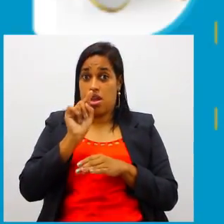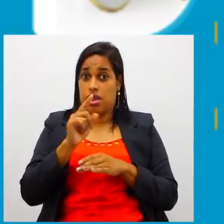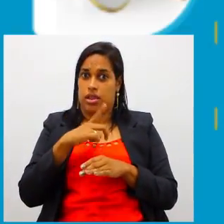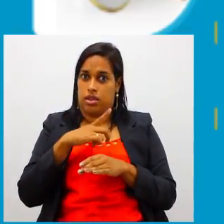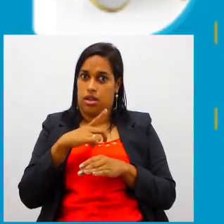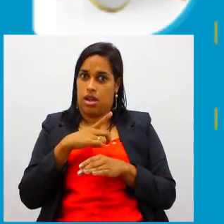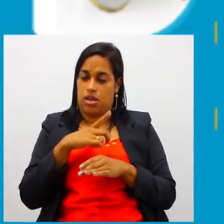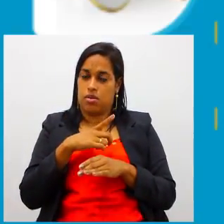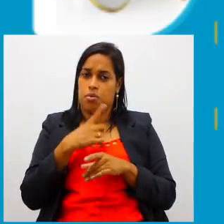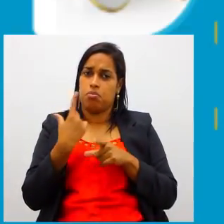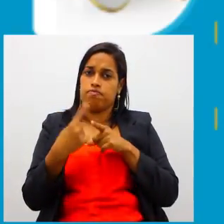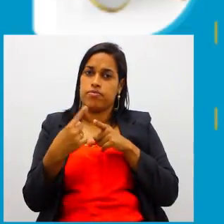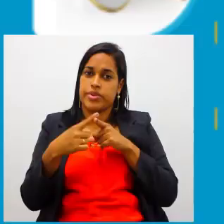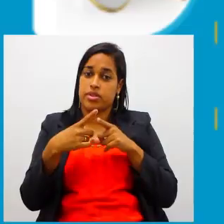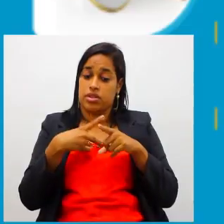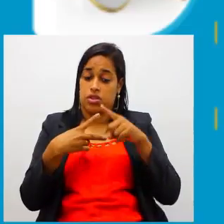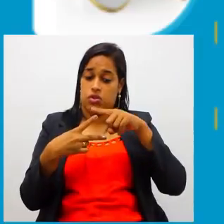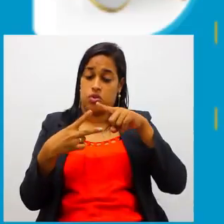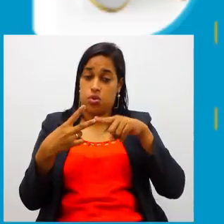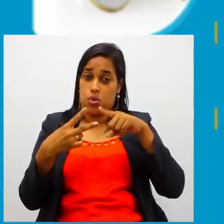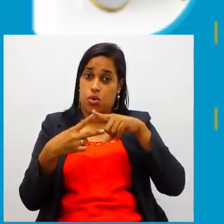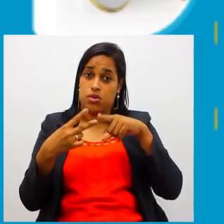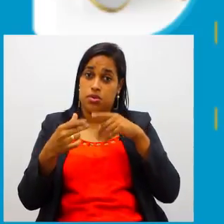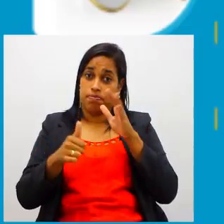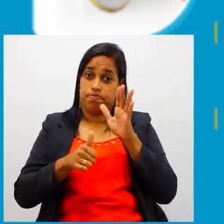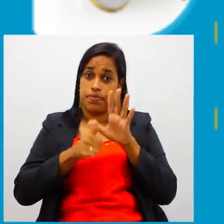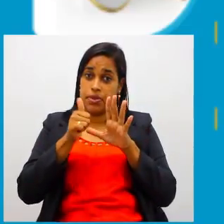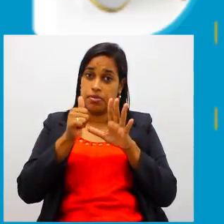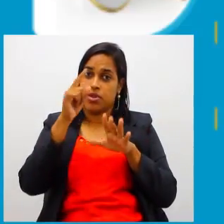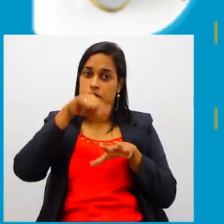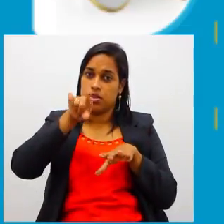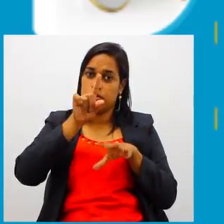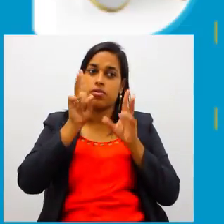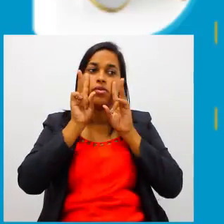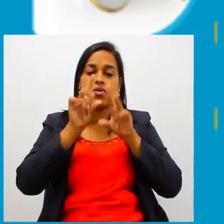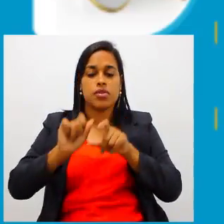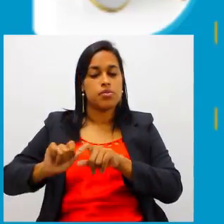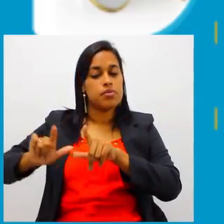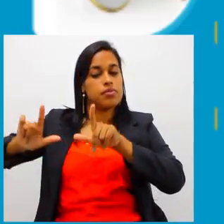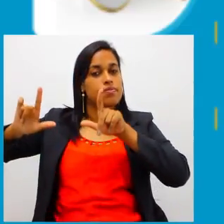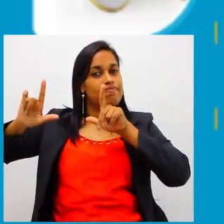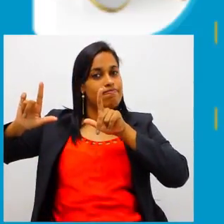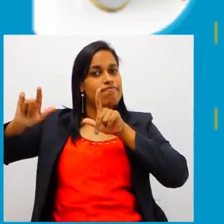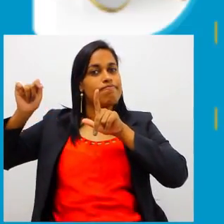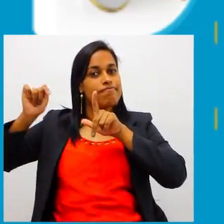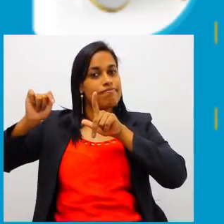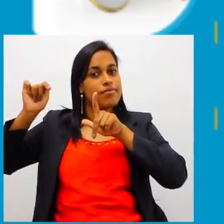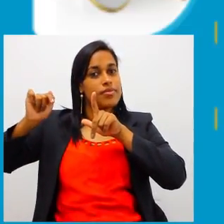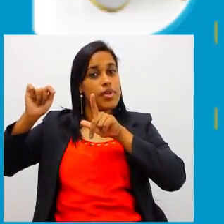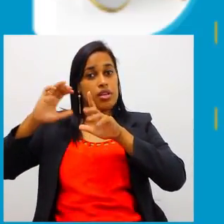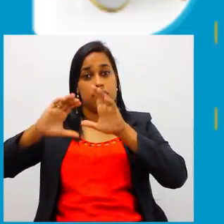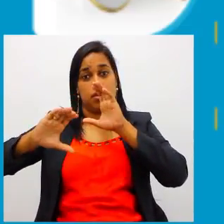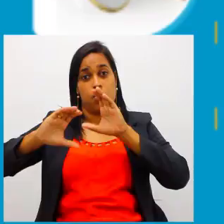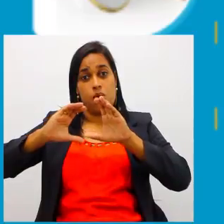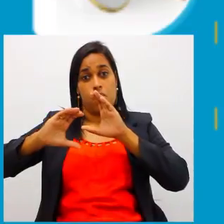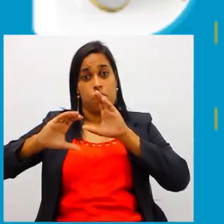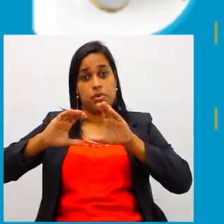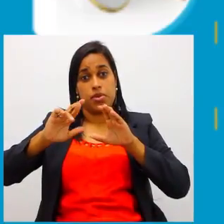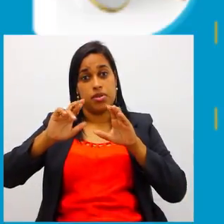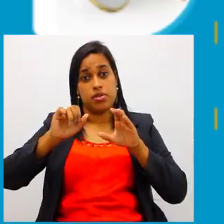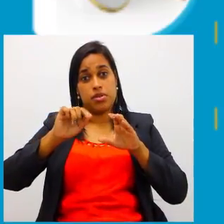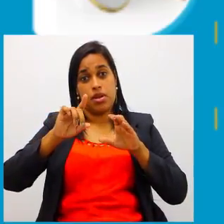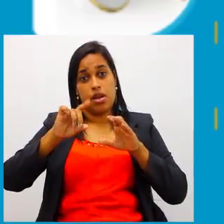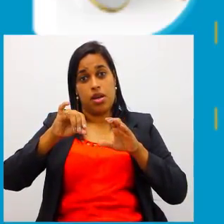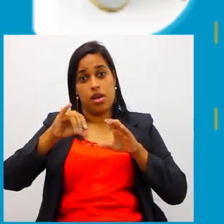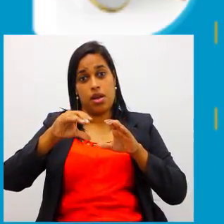rádio peão só existe porque existem duas grandes condições. A primeira delas, você pode ver aí comigo no slide, é que essa comunicação informal, a